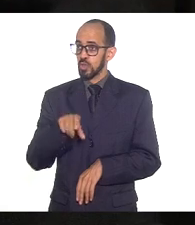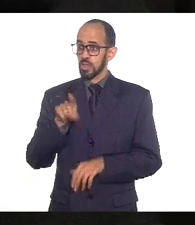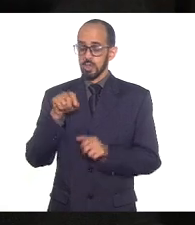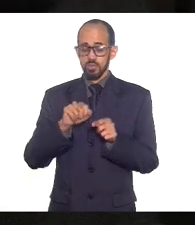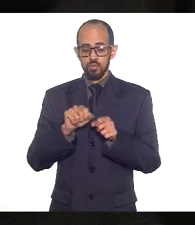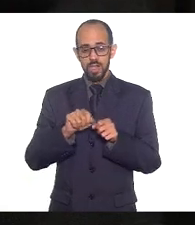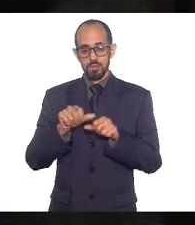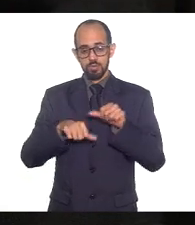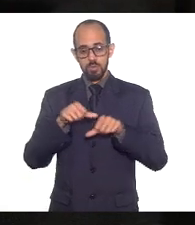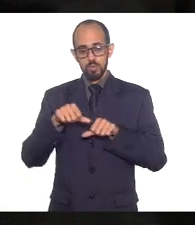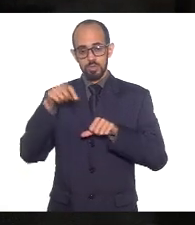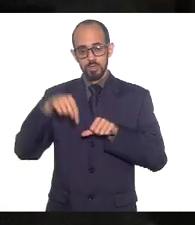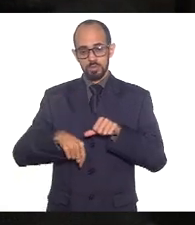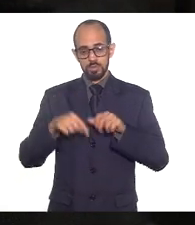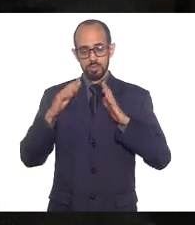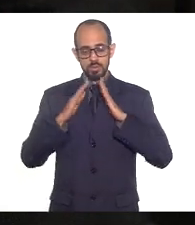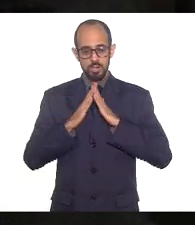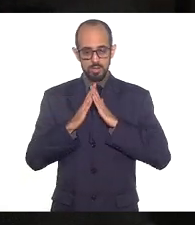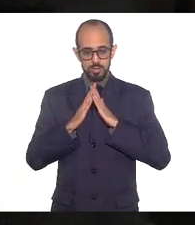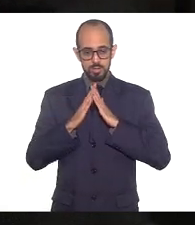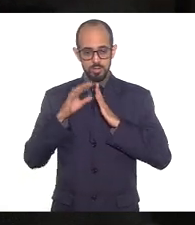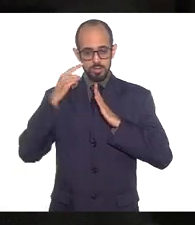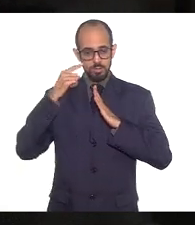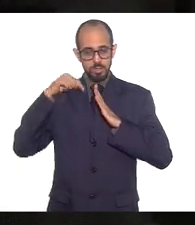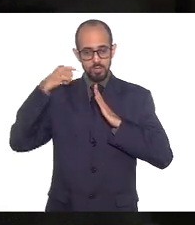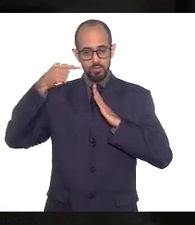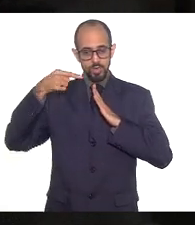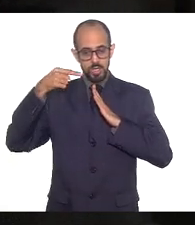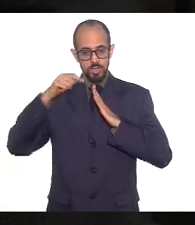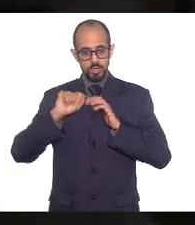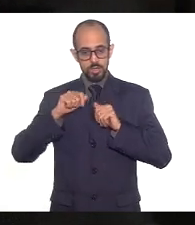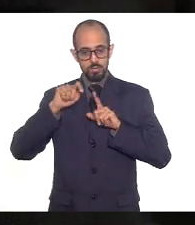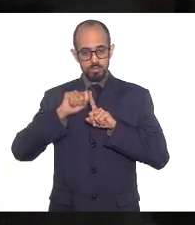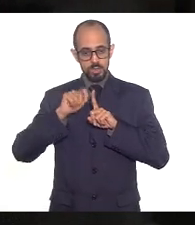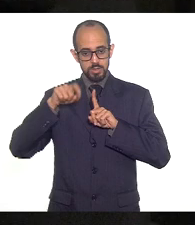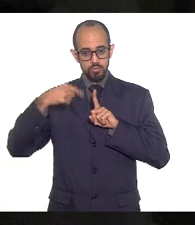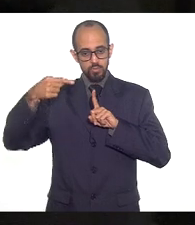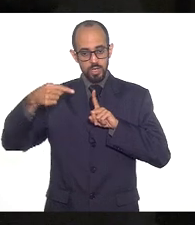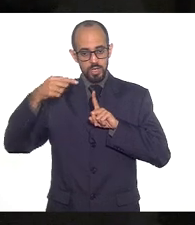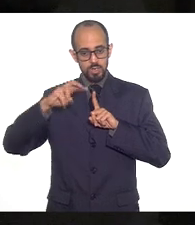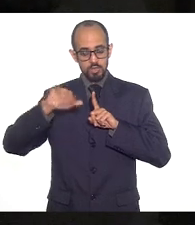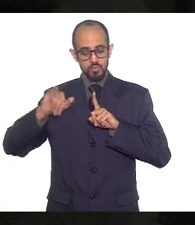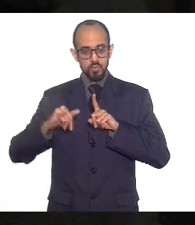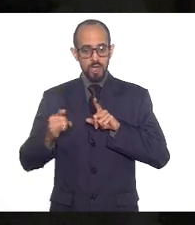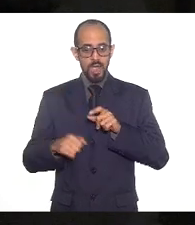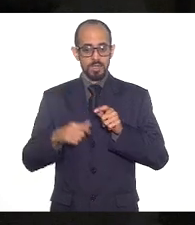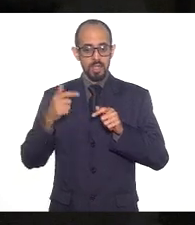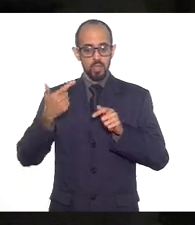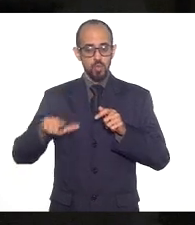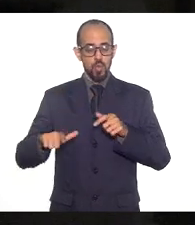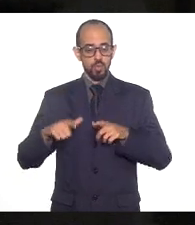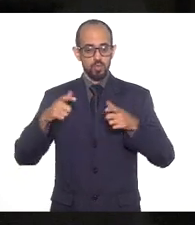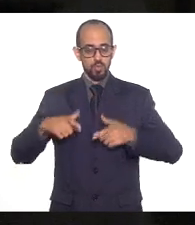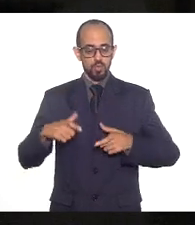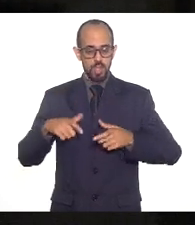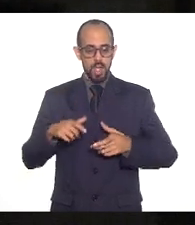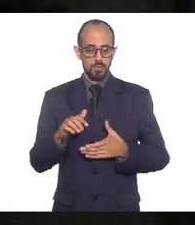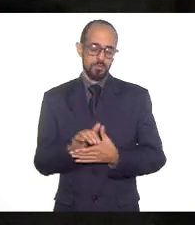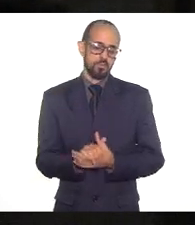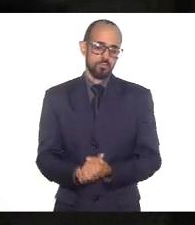dentro a semana que vem na próximo mês nós vamos estar em outro espaço